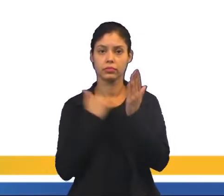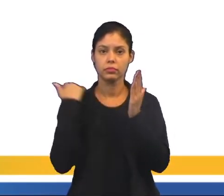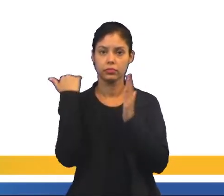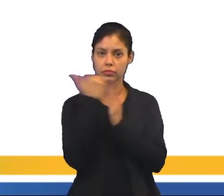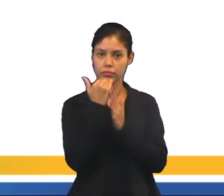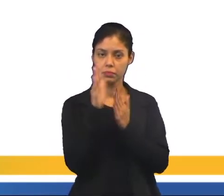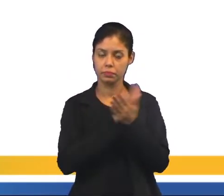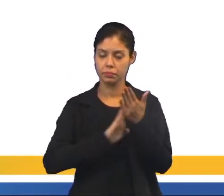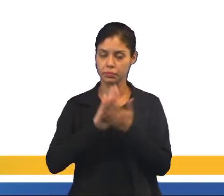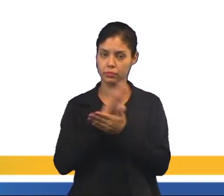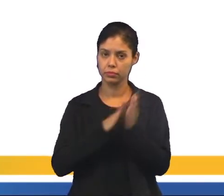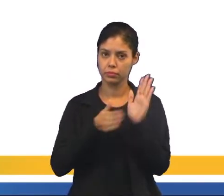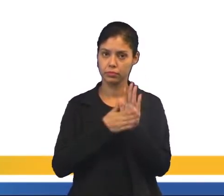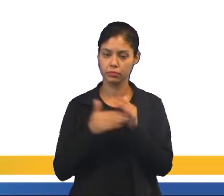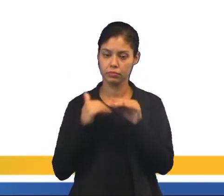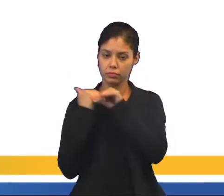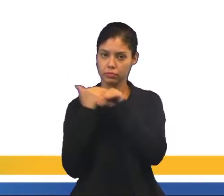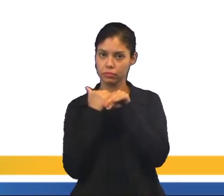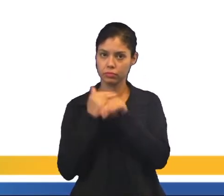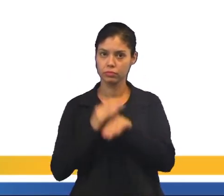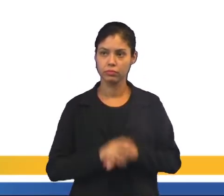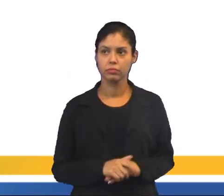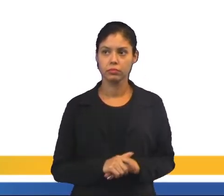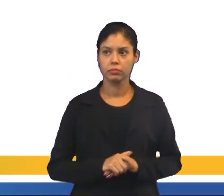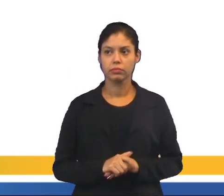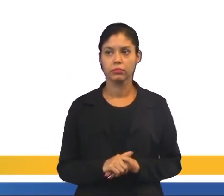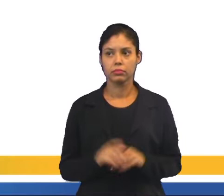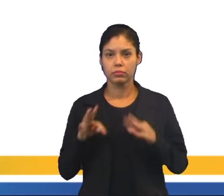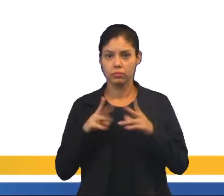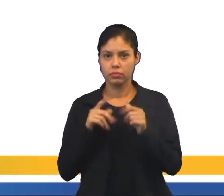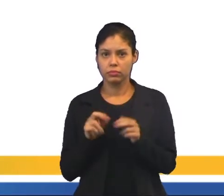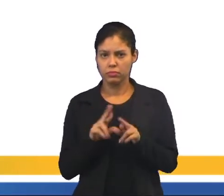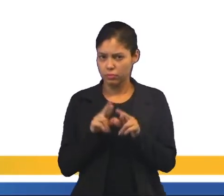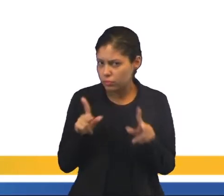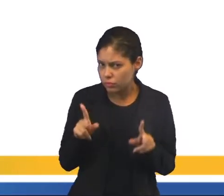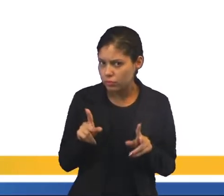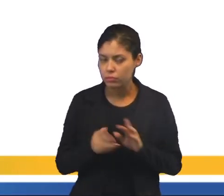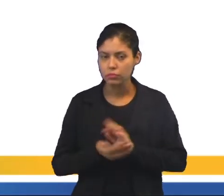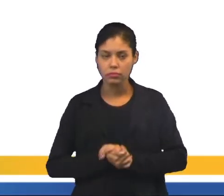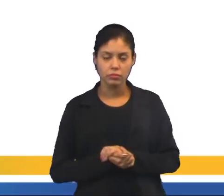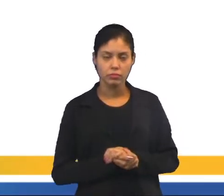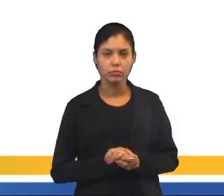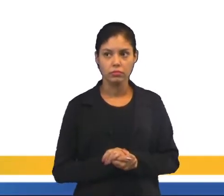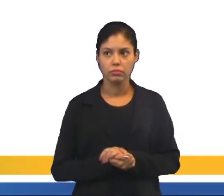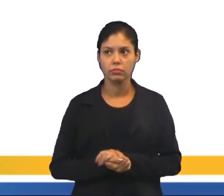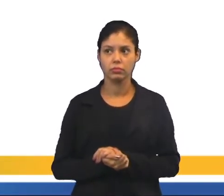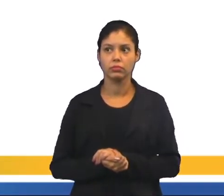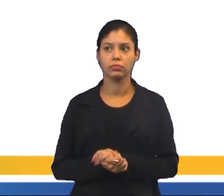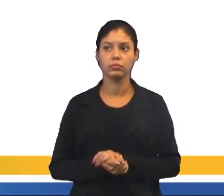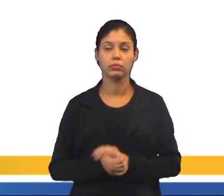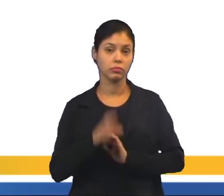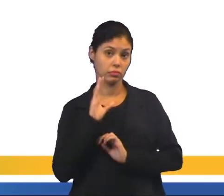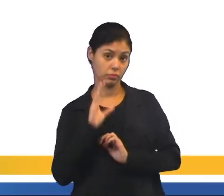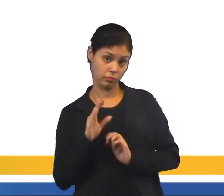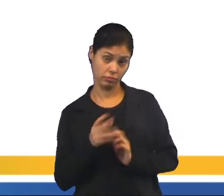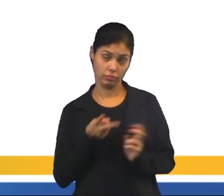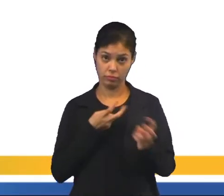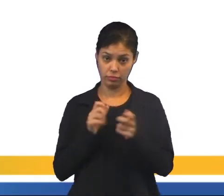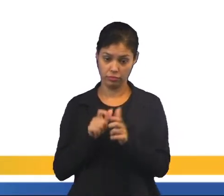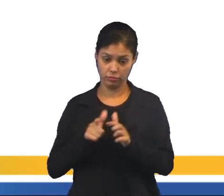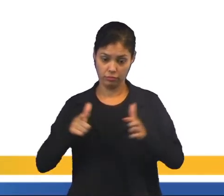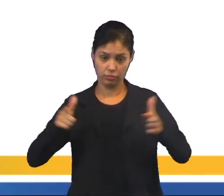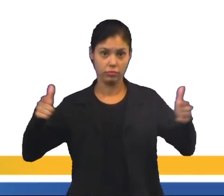não tem nada de proporcionalidade, né? Então ficou tudo assim meio incoerente. Já na C, a gente percebe aí